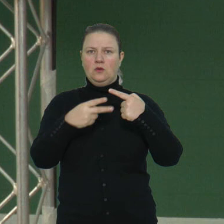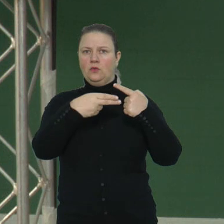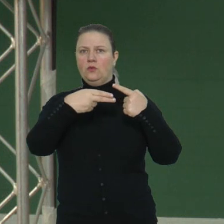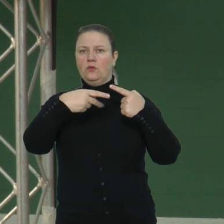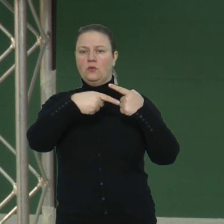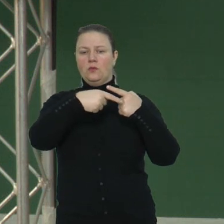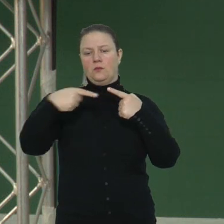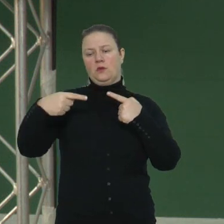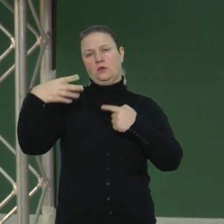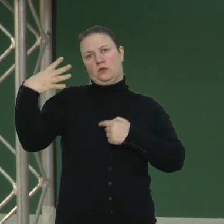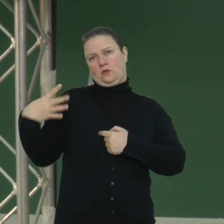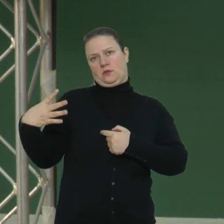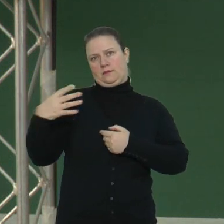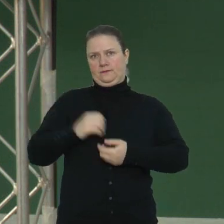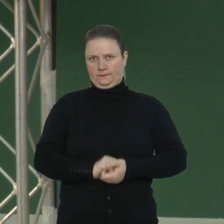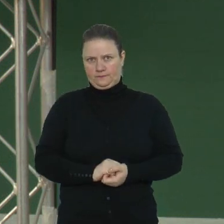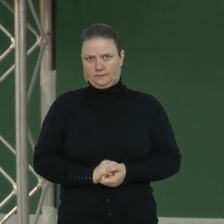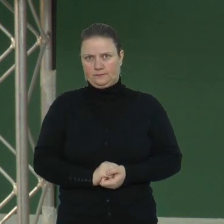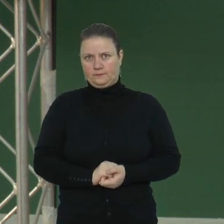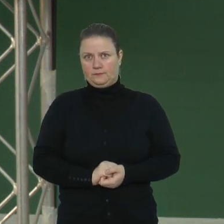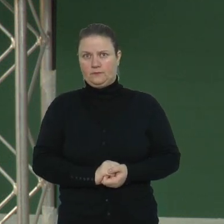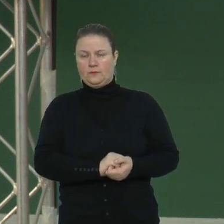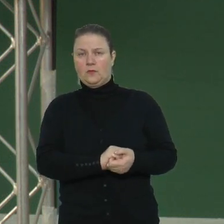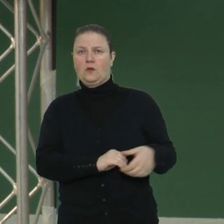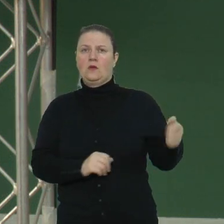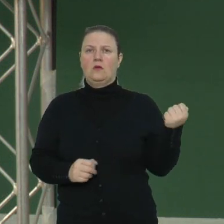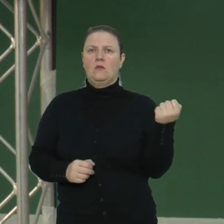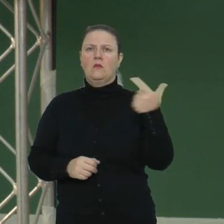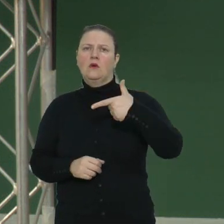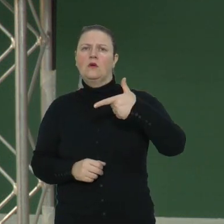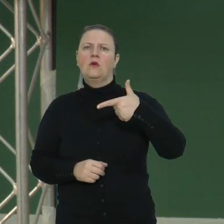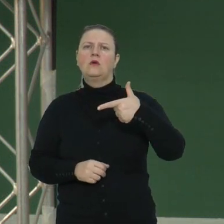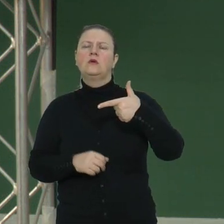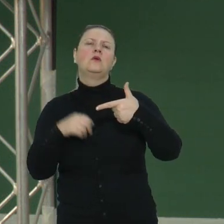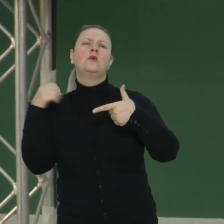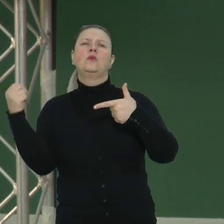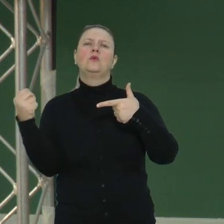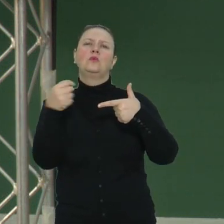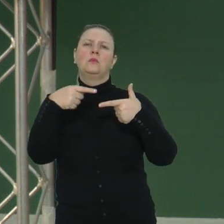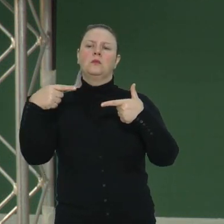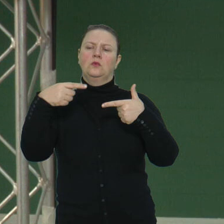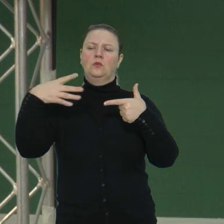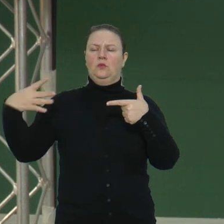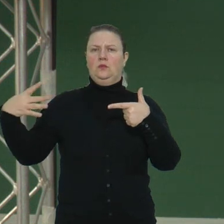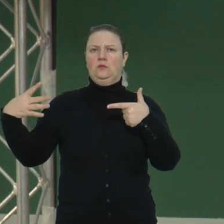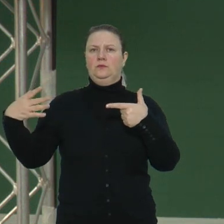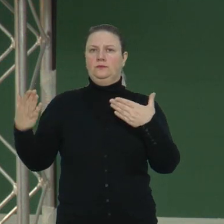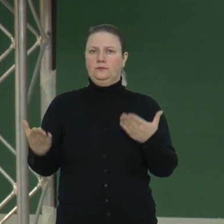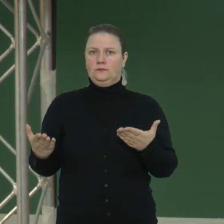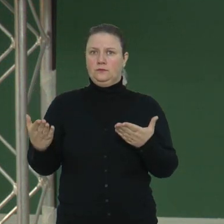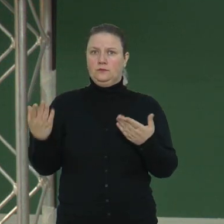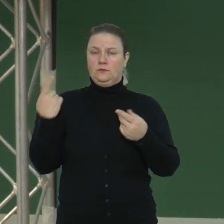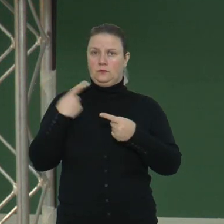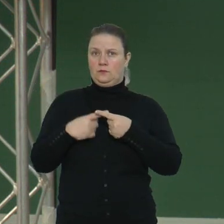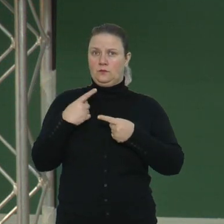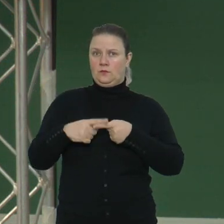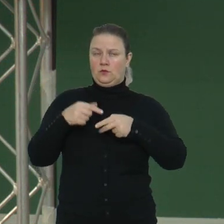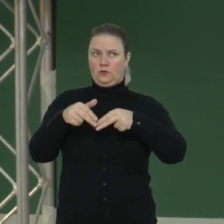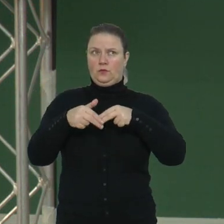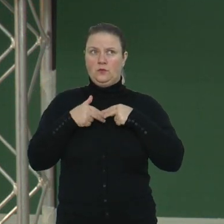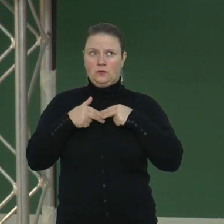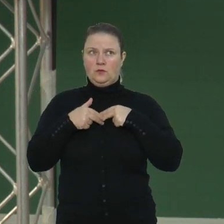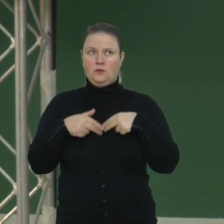menos 4. Só que como ele está somente maior, o menos 4 não está entrando, ok? Por isso que eu tenho aqui bolinha